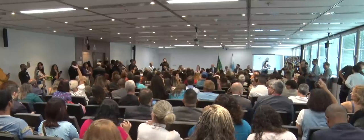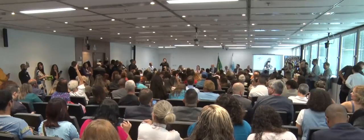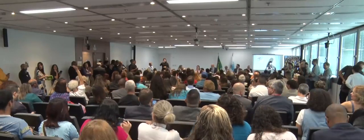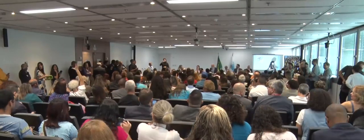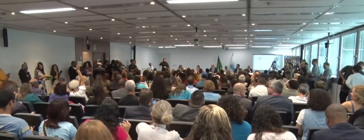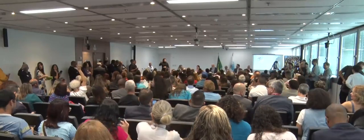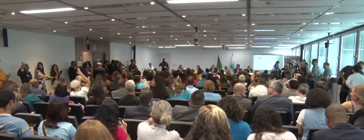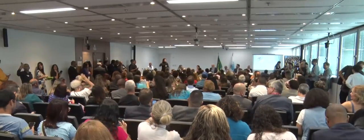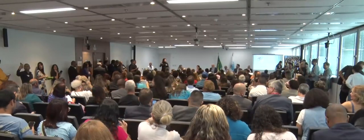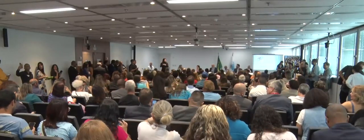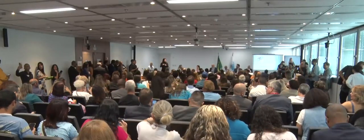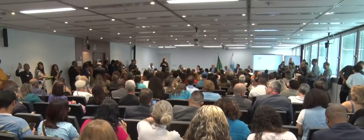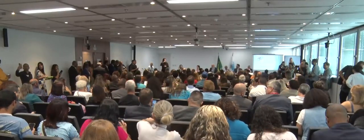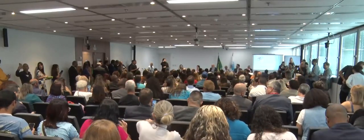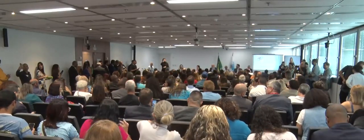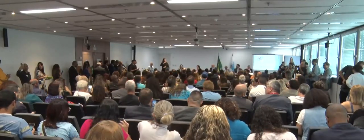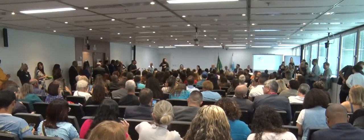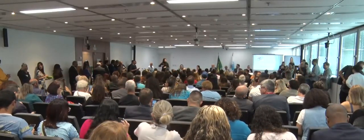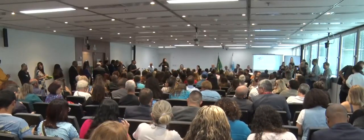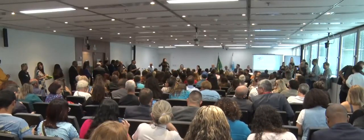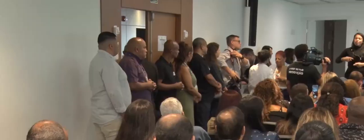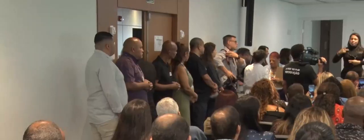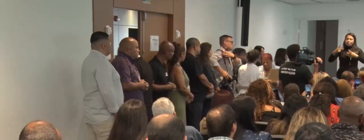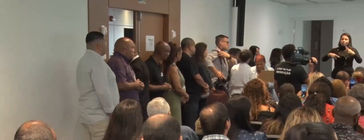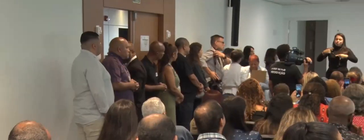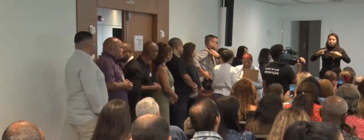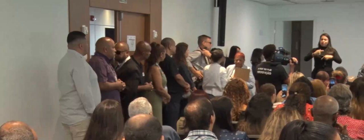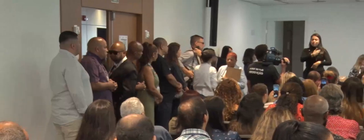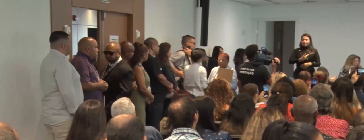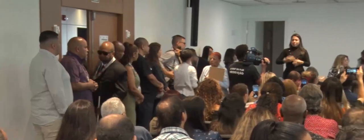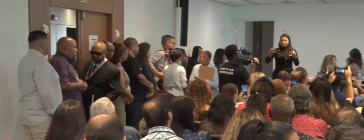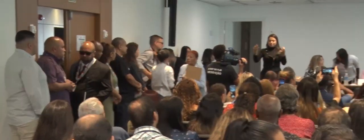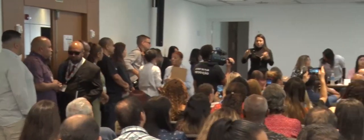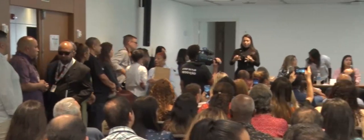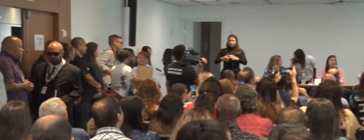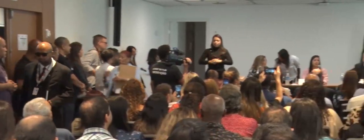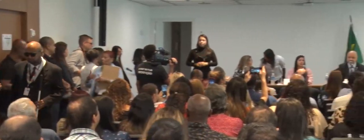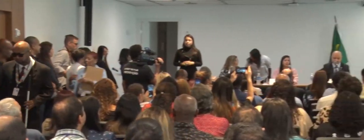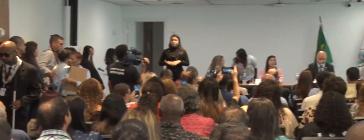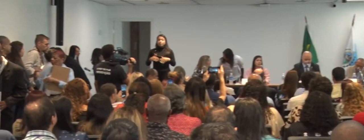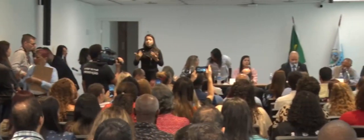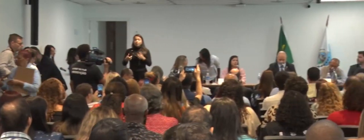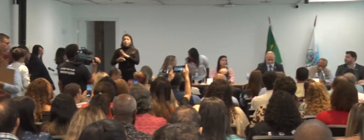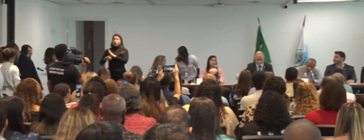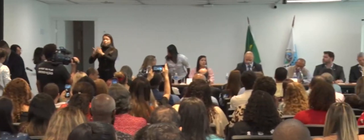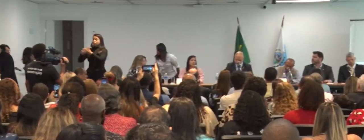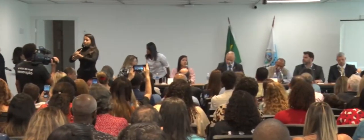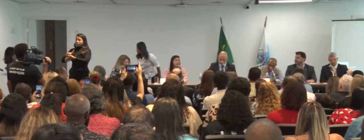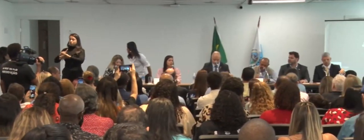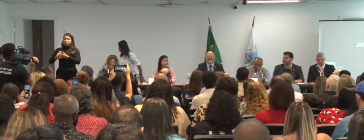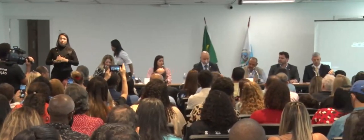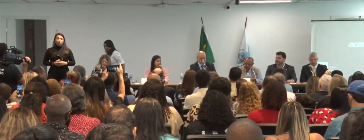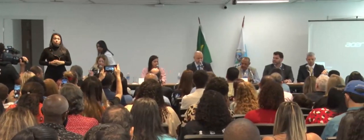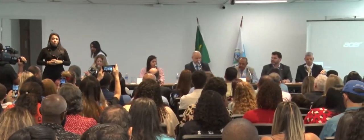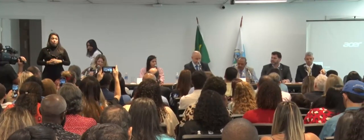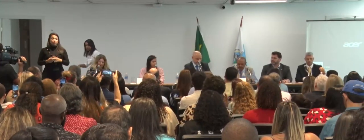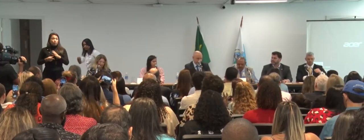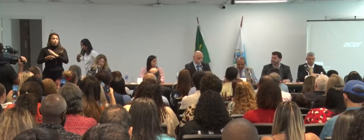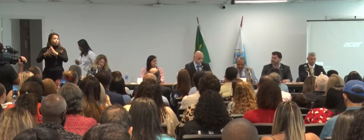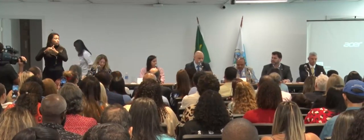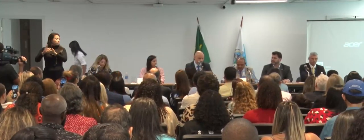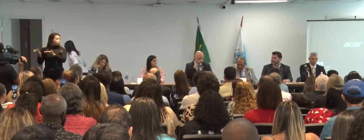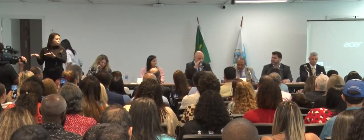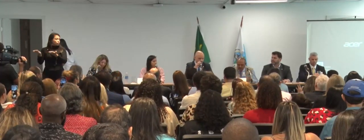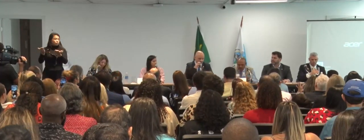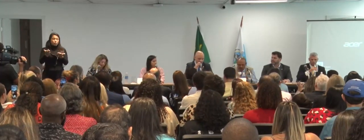principais necessidades apontadas no encontro estão trabalhar a inclusão social com políticas públicas e